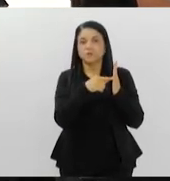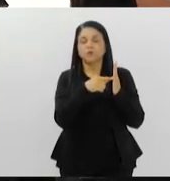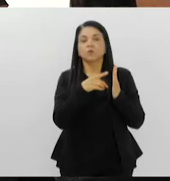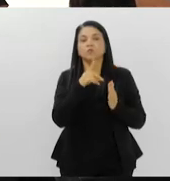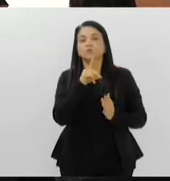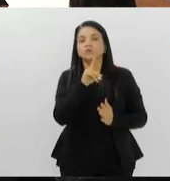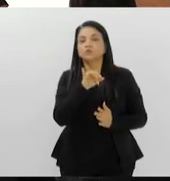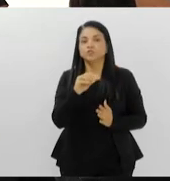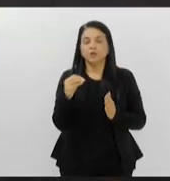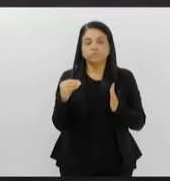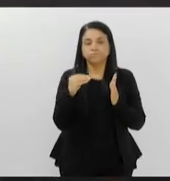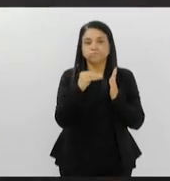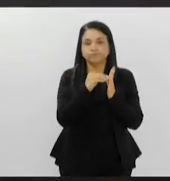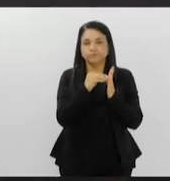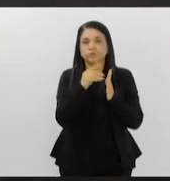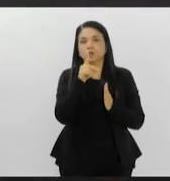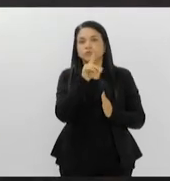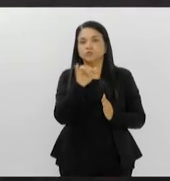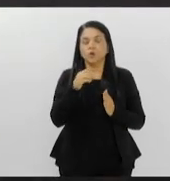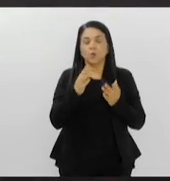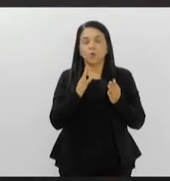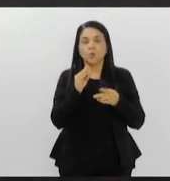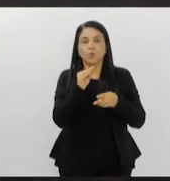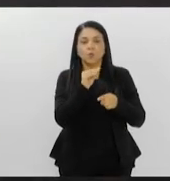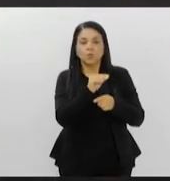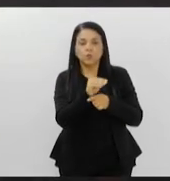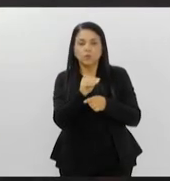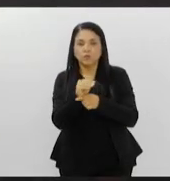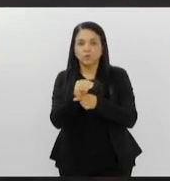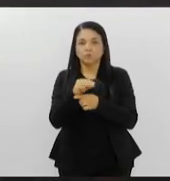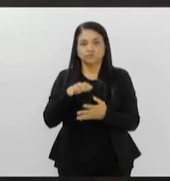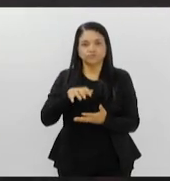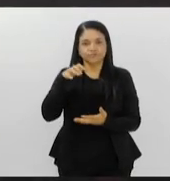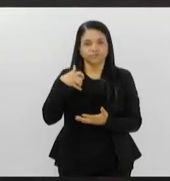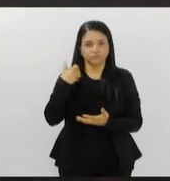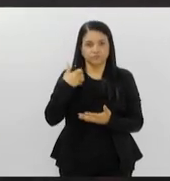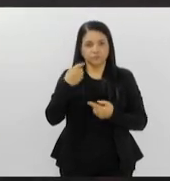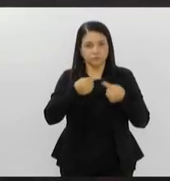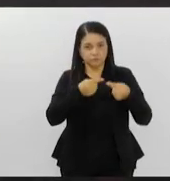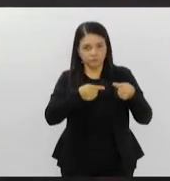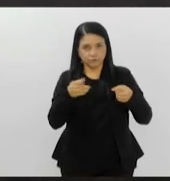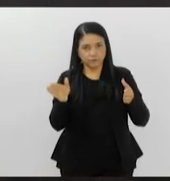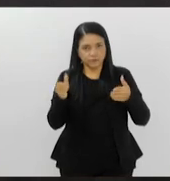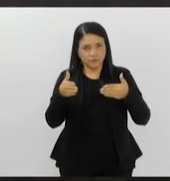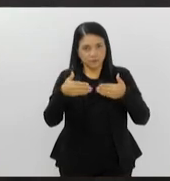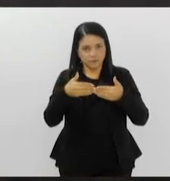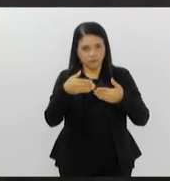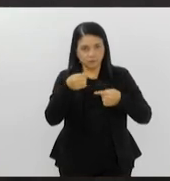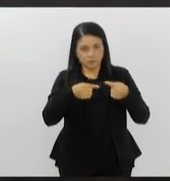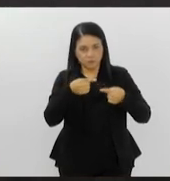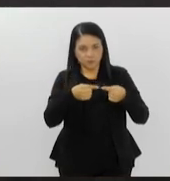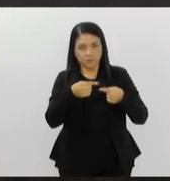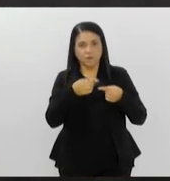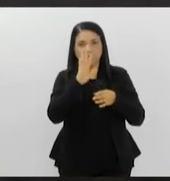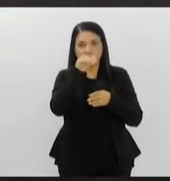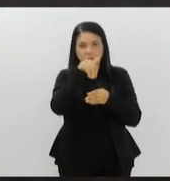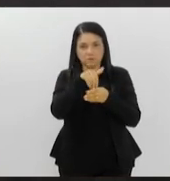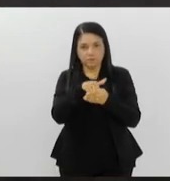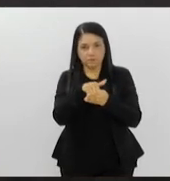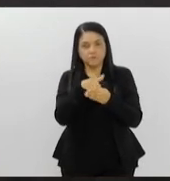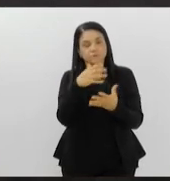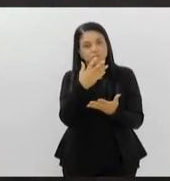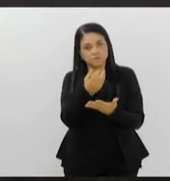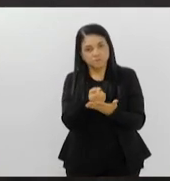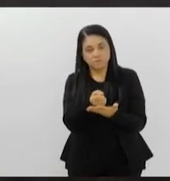Dia Estadual do Cuidador de Idosos. Em discussão. Não havendo quem queira discutir, encerrada a discussão, em votação. Os